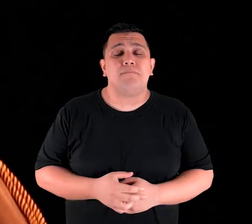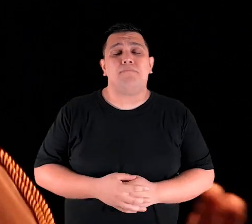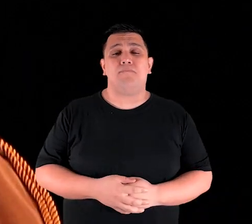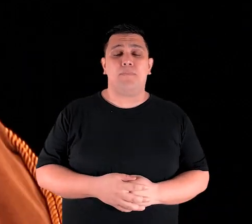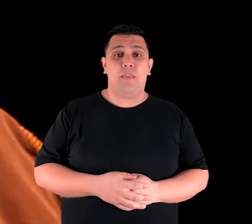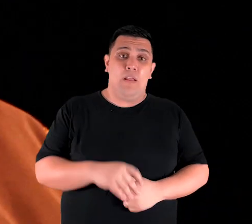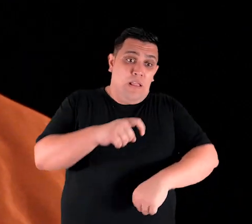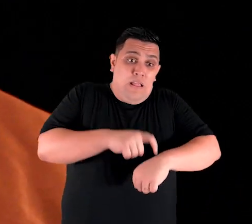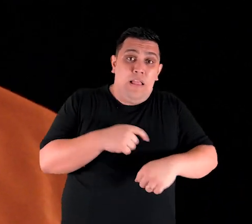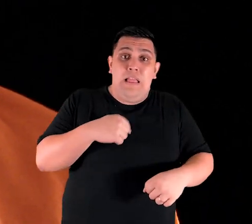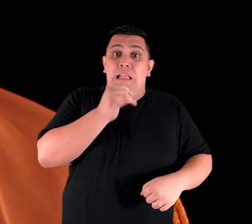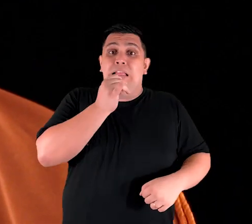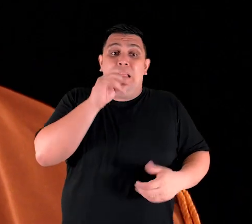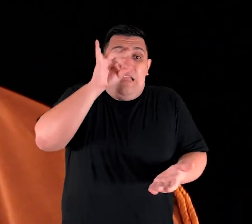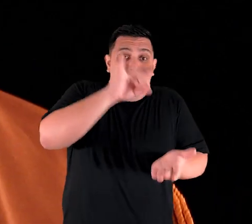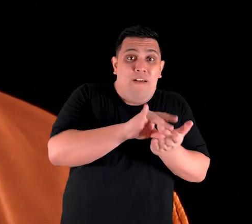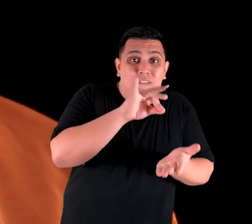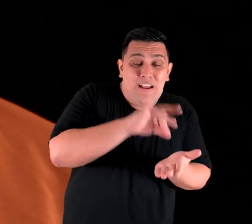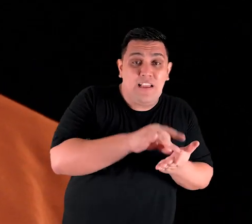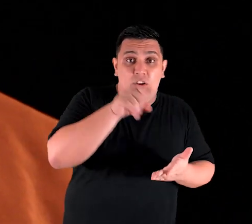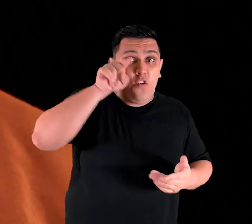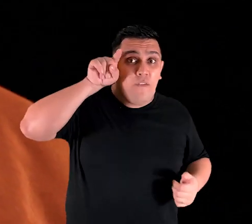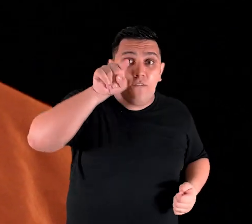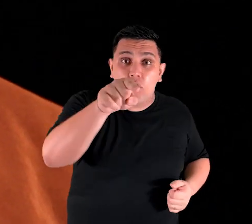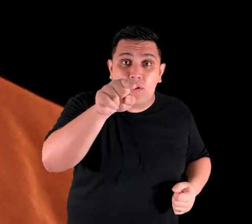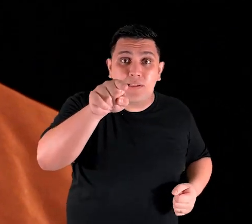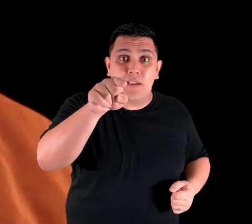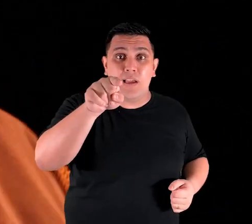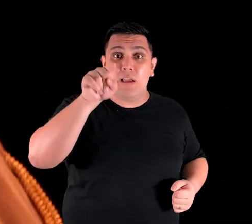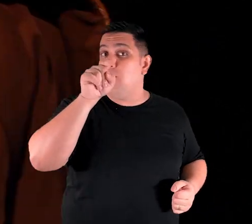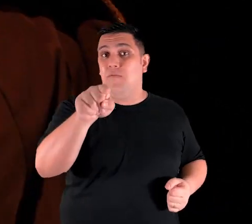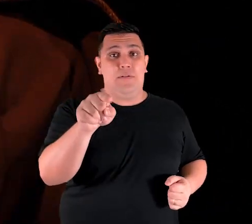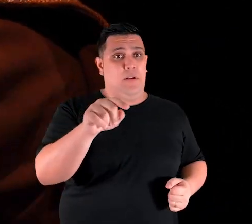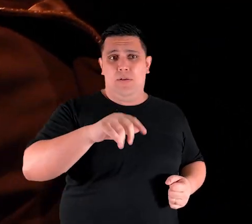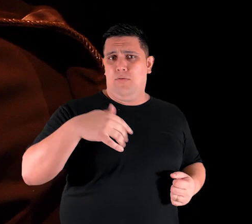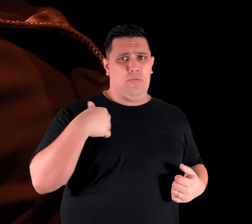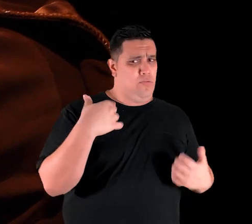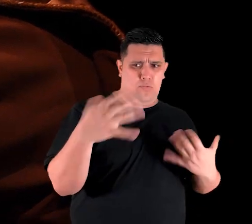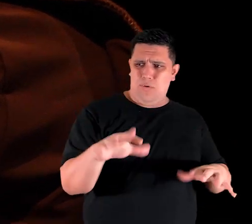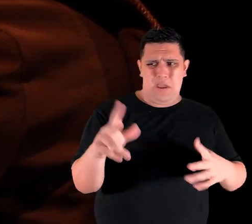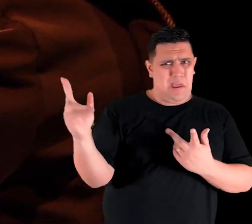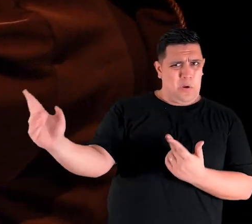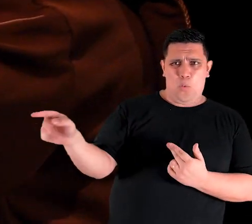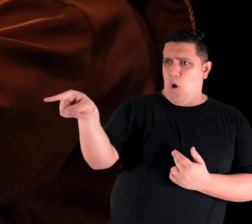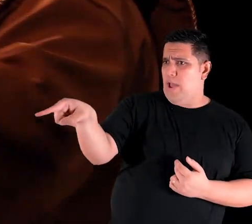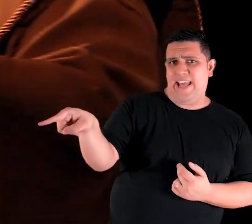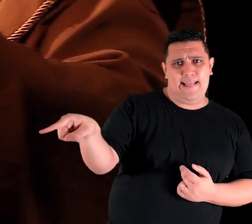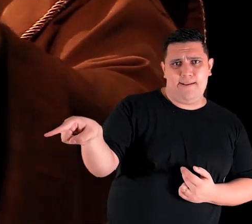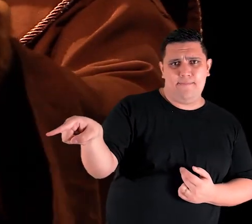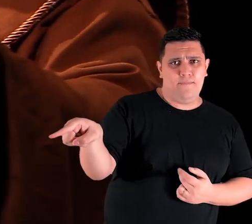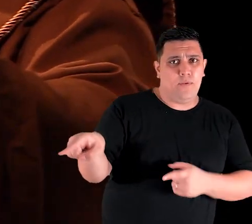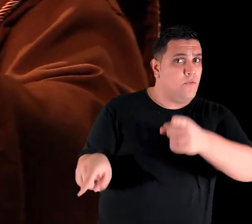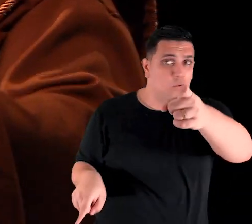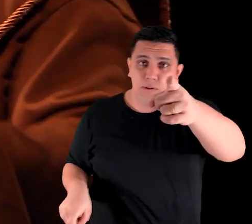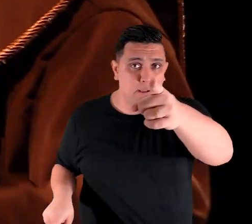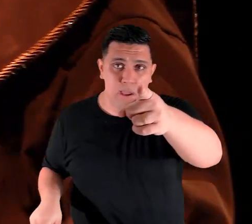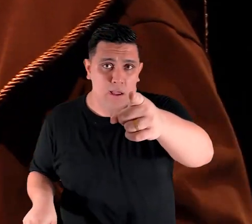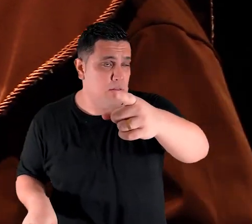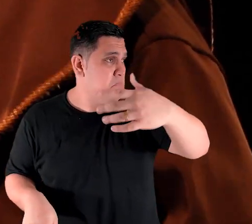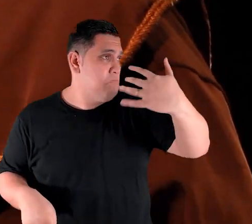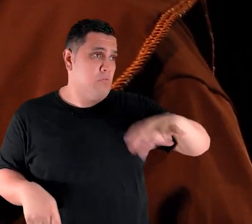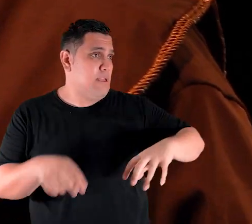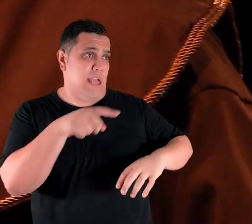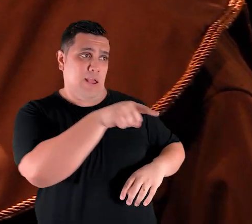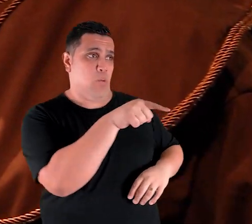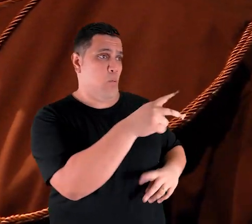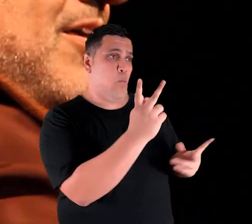Quando, na verdade, você não quer ser igual a ele. Você não quer